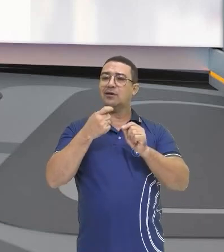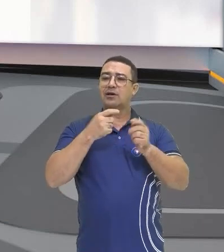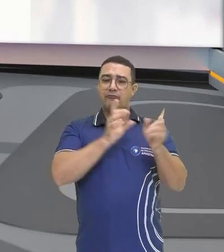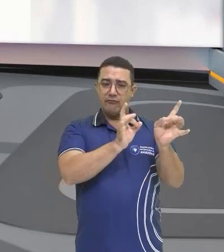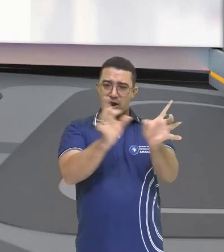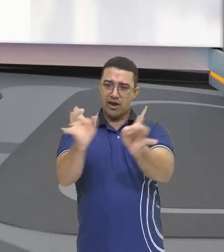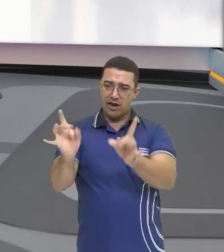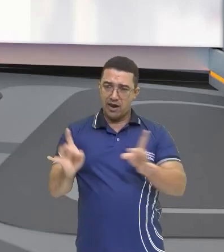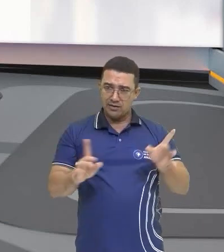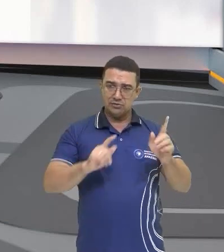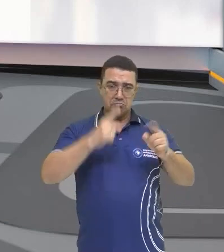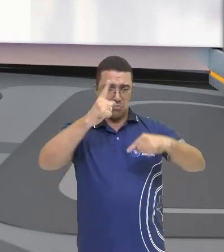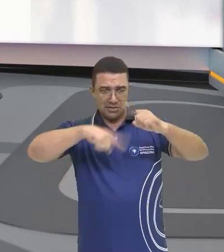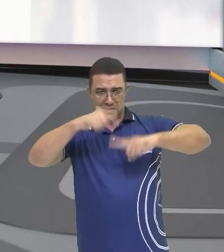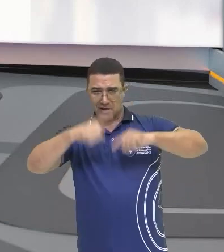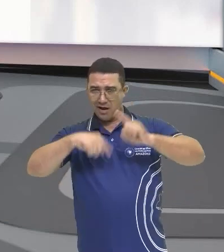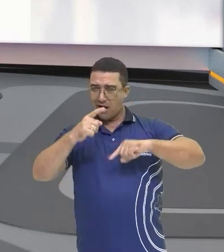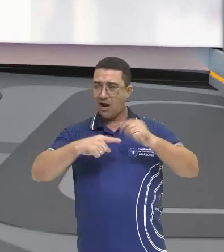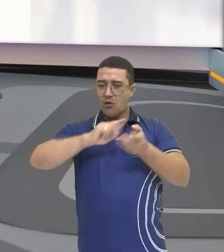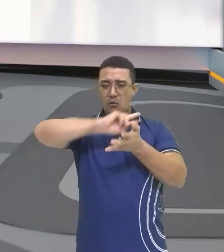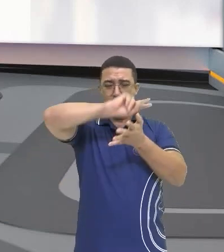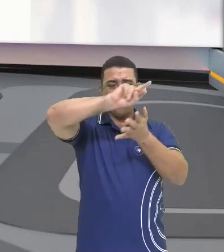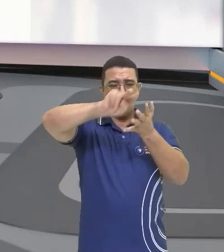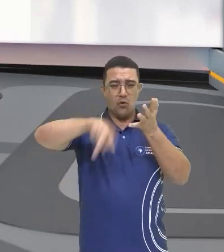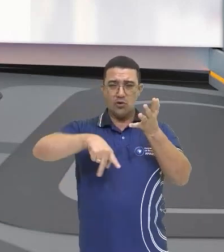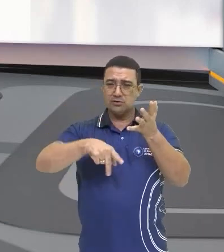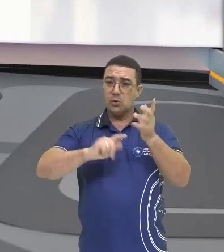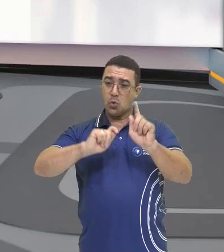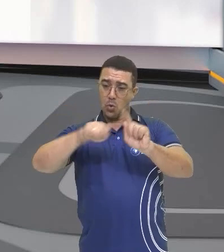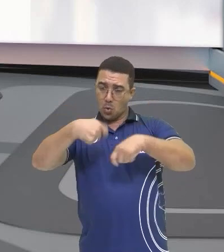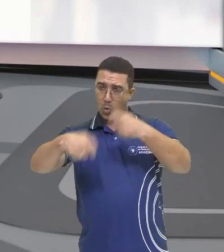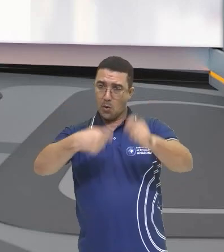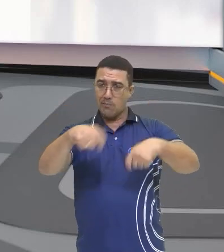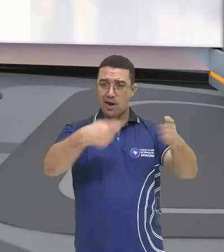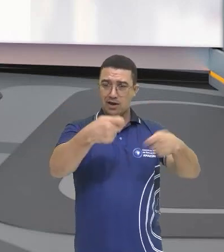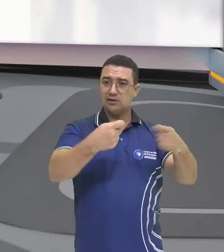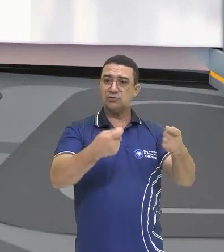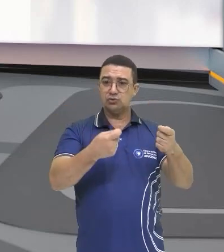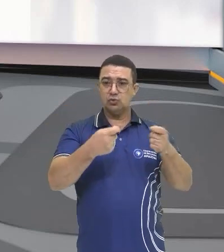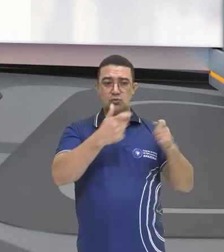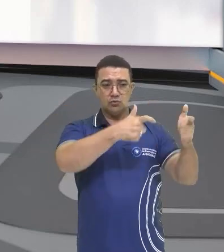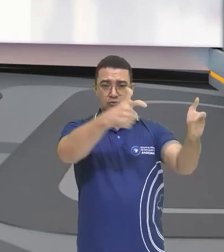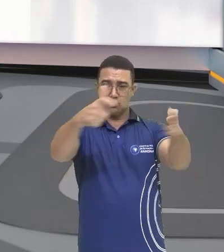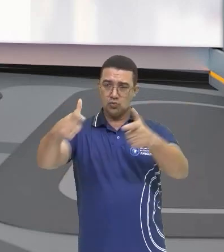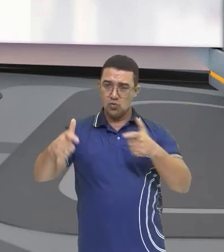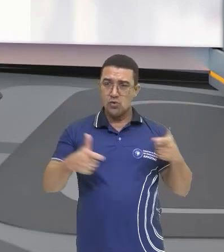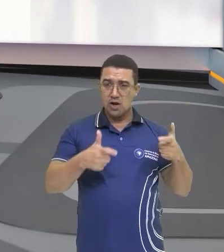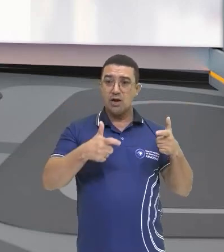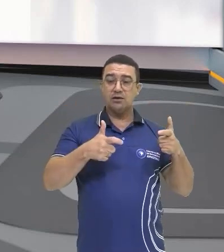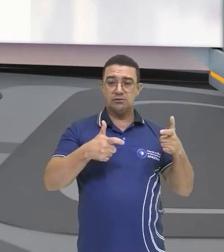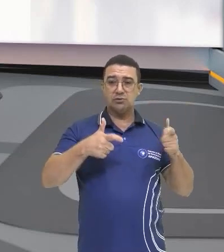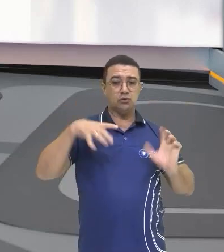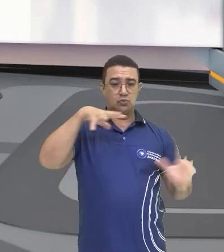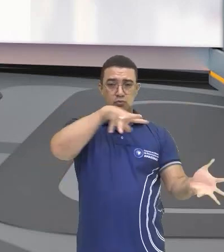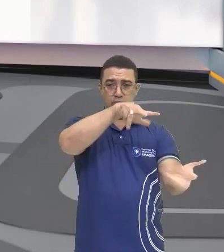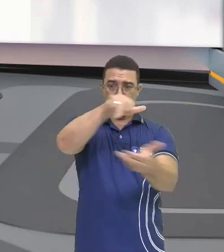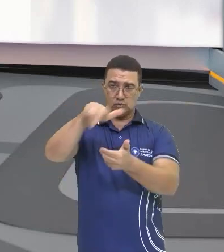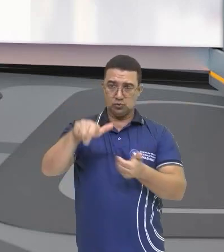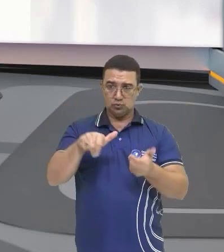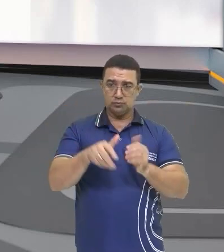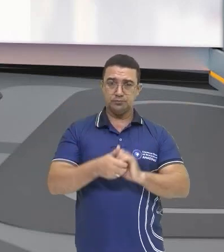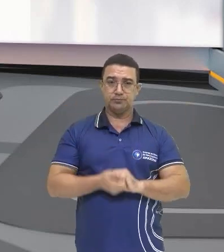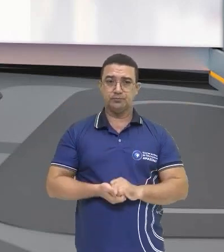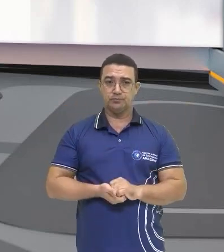mercadorias, da intensificação do comércio em território global, em território planetário, tá